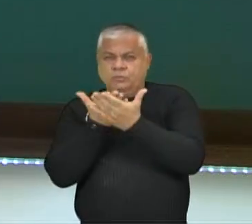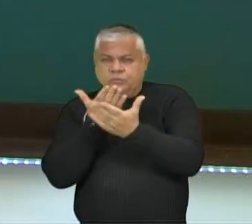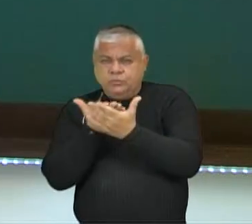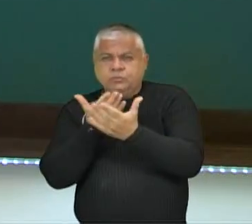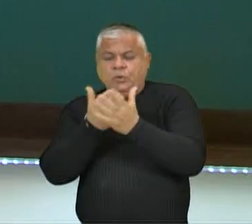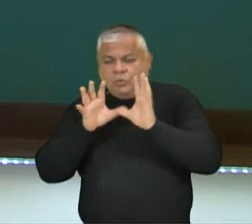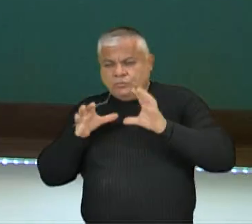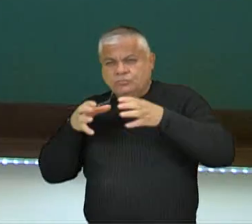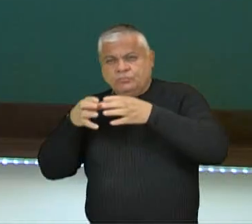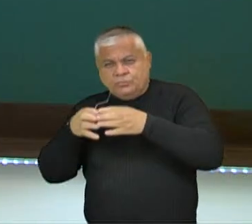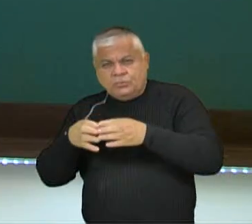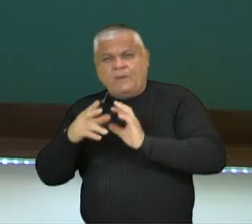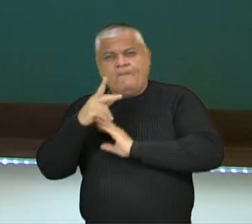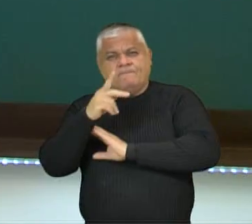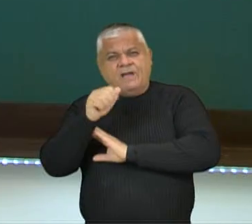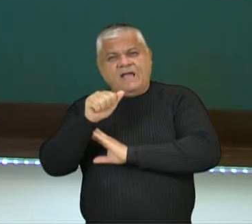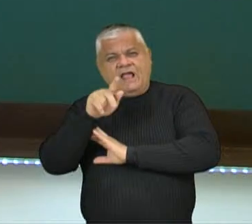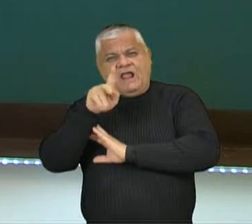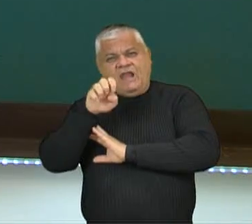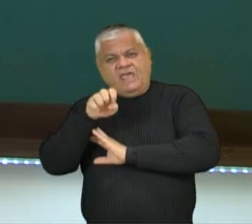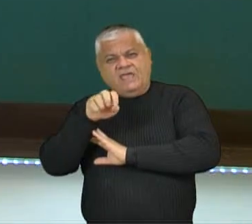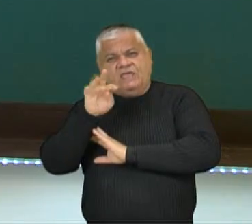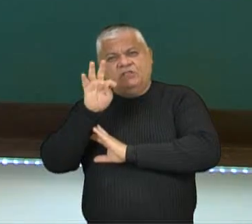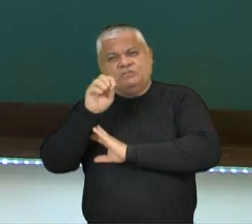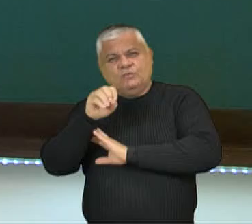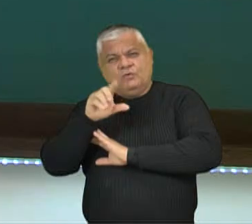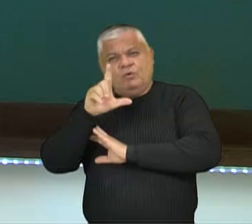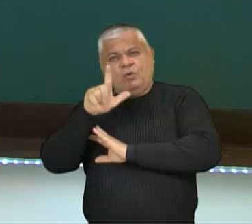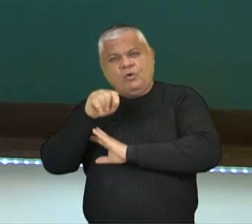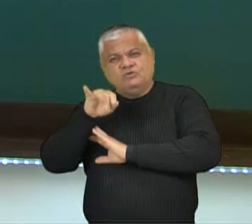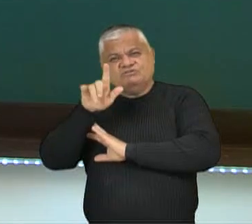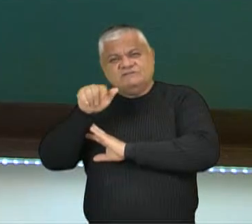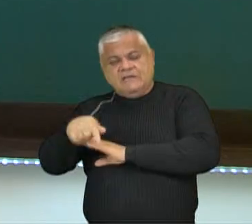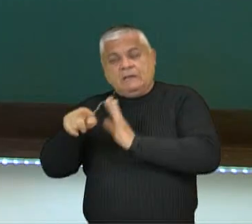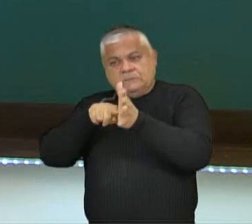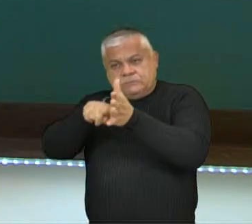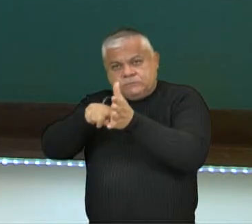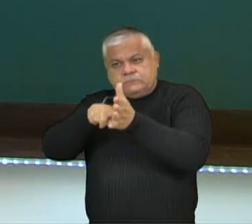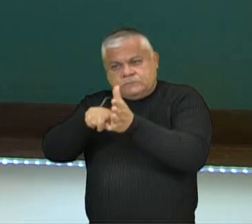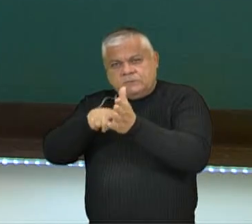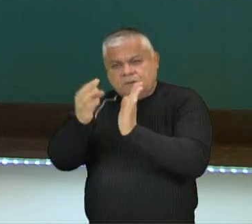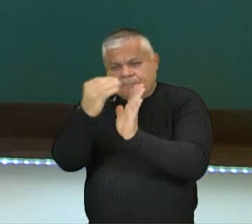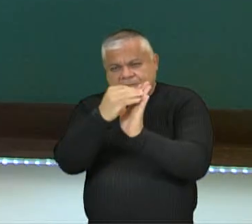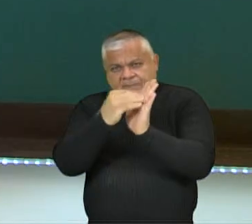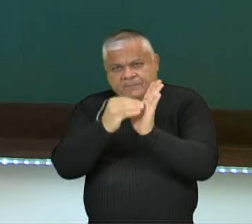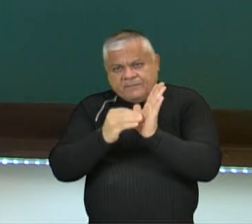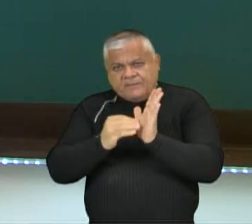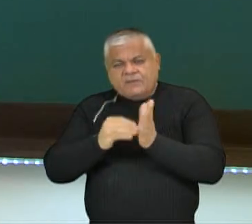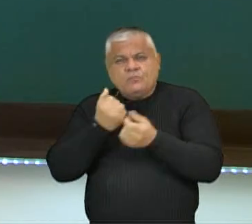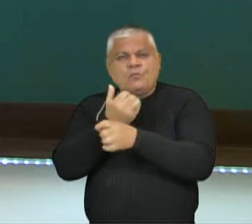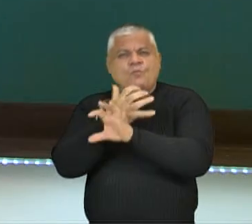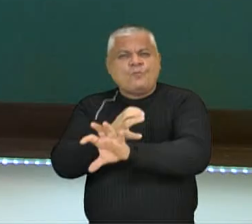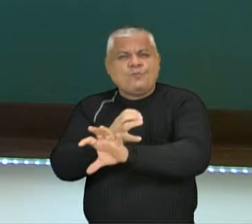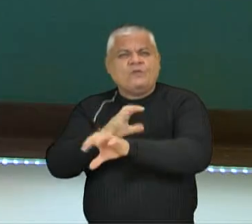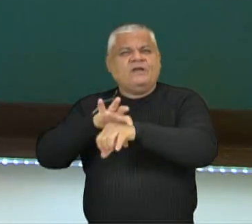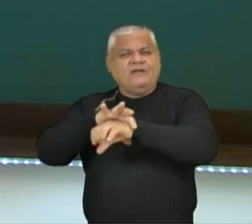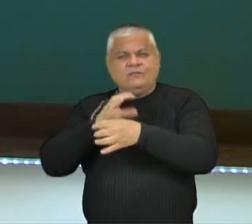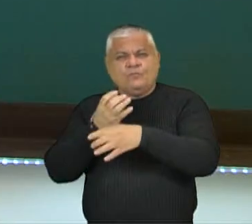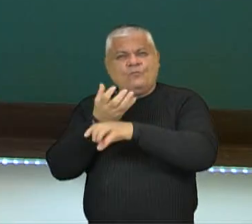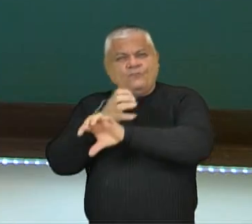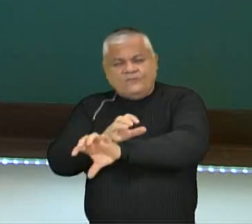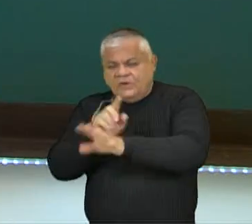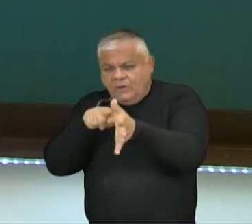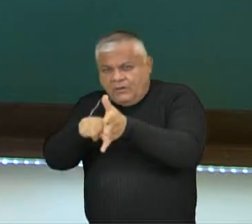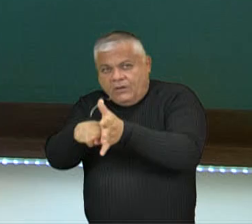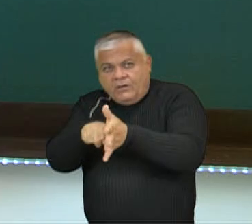trabalham documentação fóssil, é um ótimo registro e inclusive os fósseis eles são os principais registros